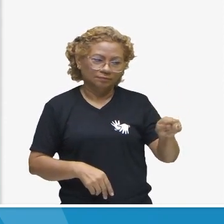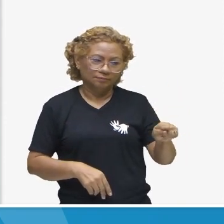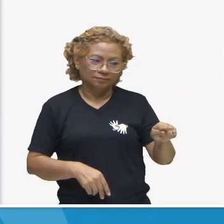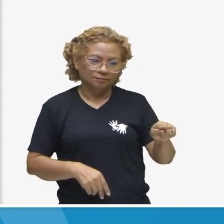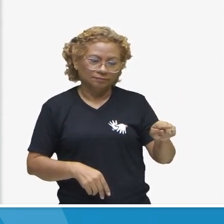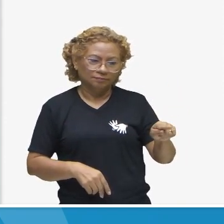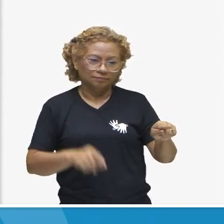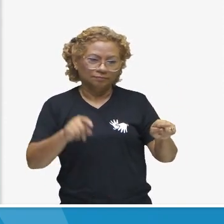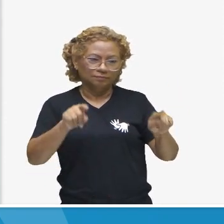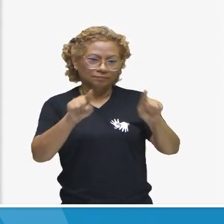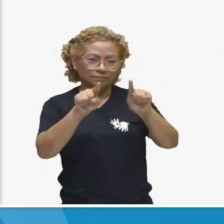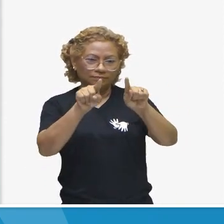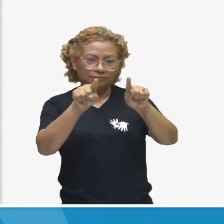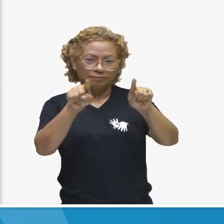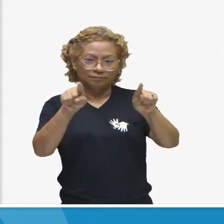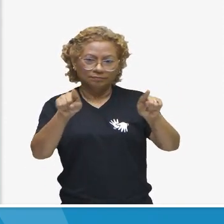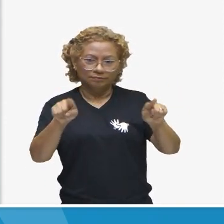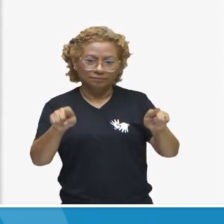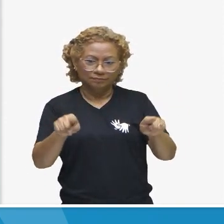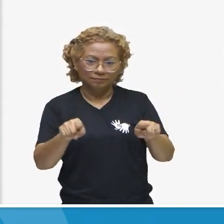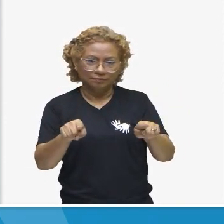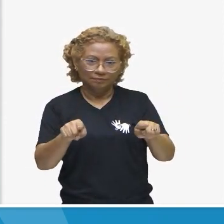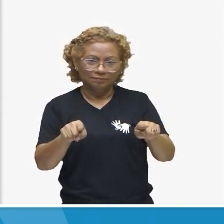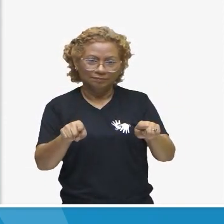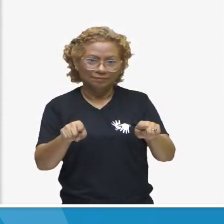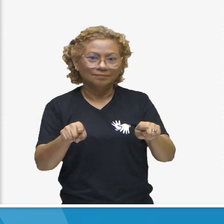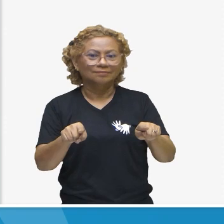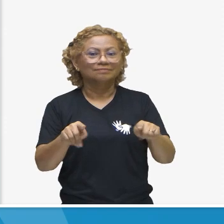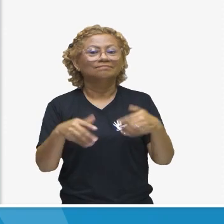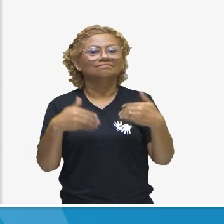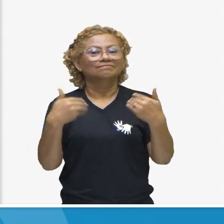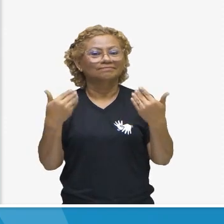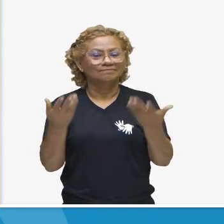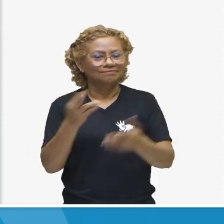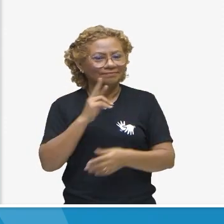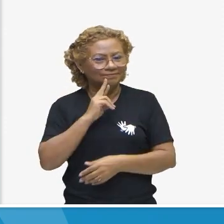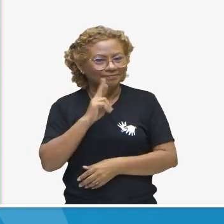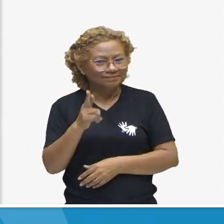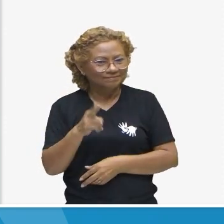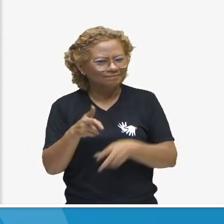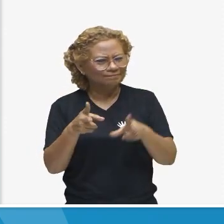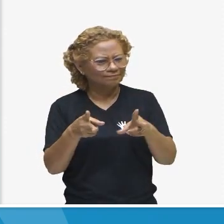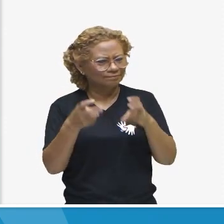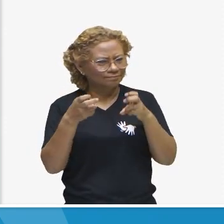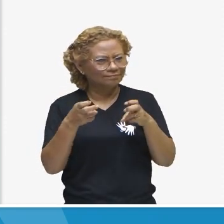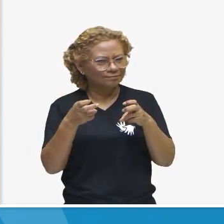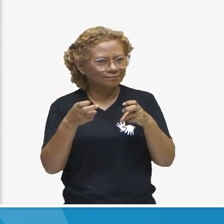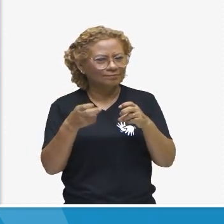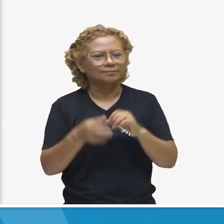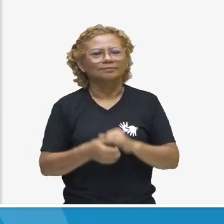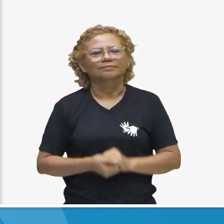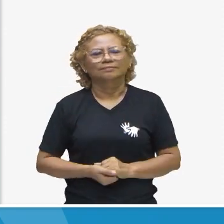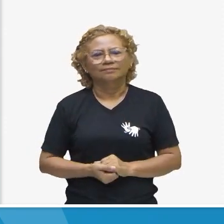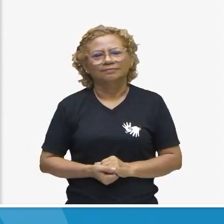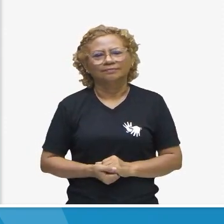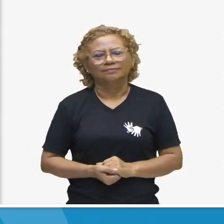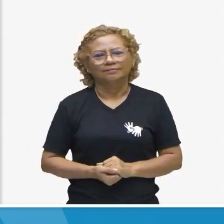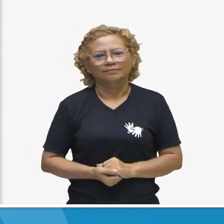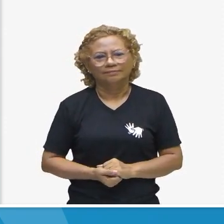no ponto A subir. Então, quando a pessoa que está no ponto A subir, nós teremos